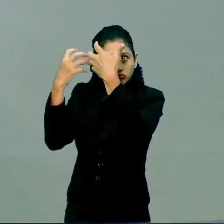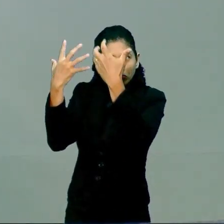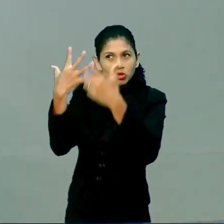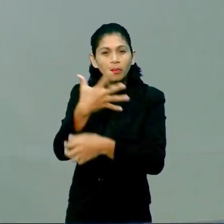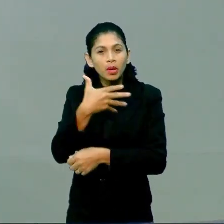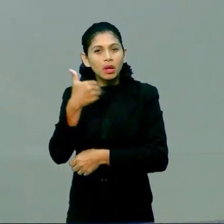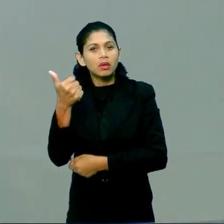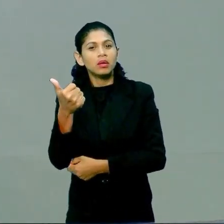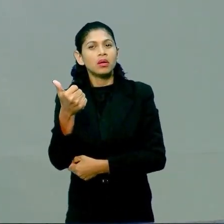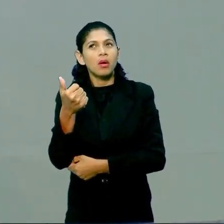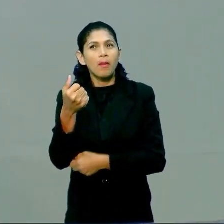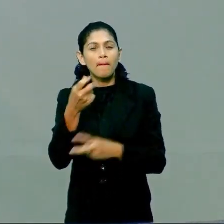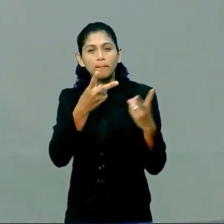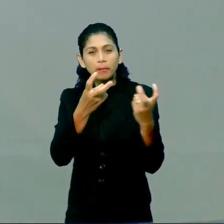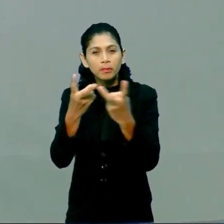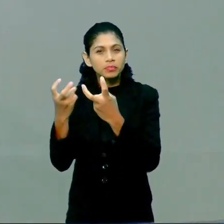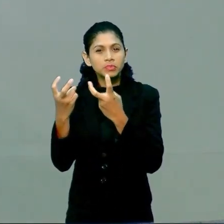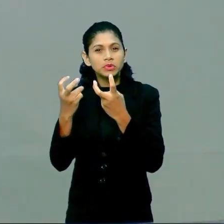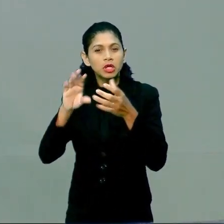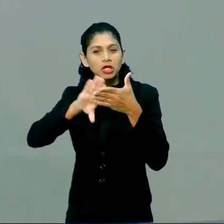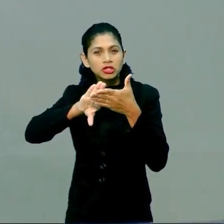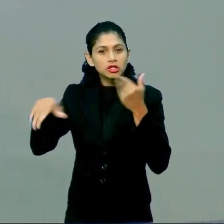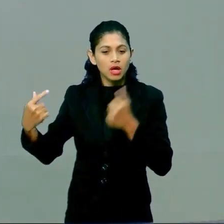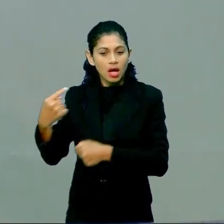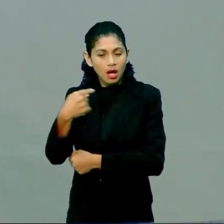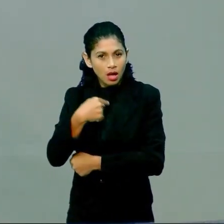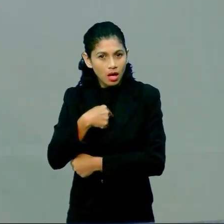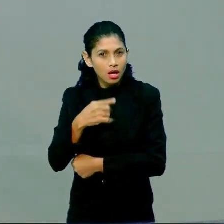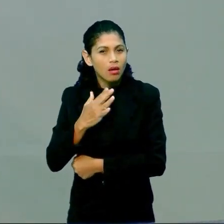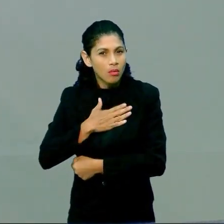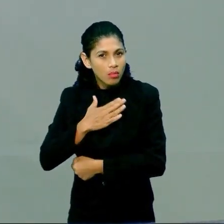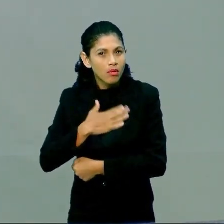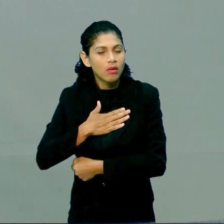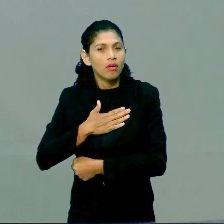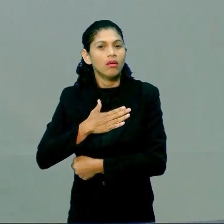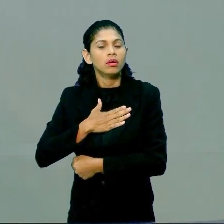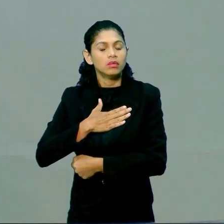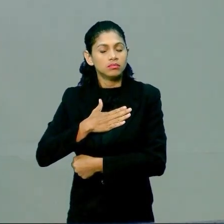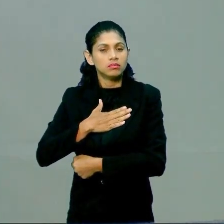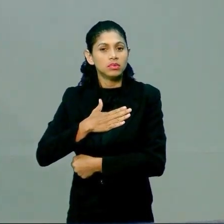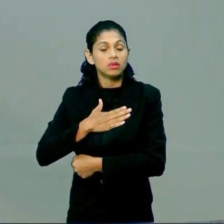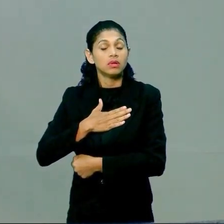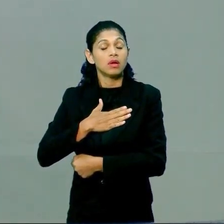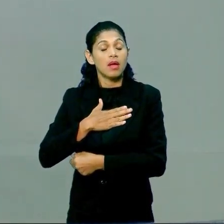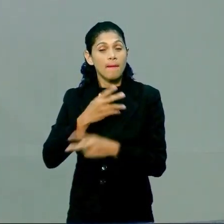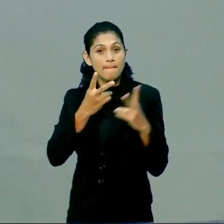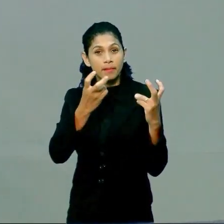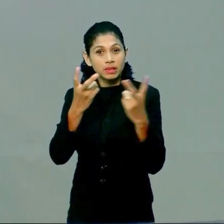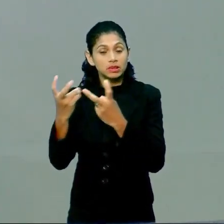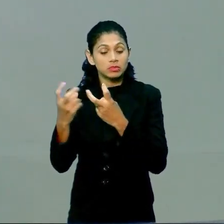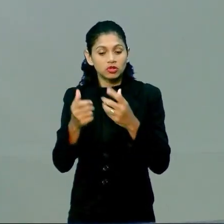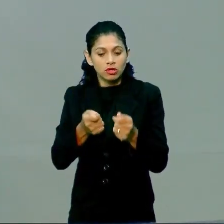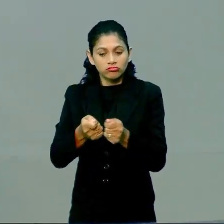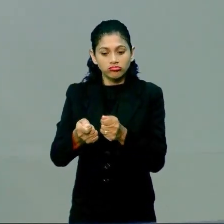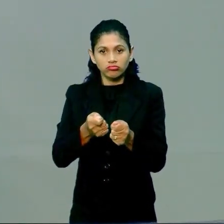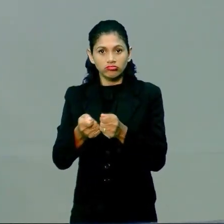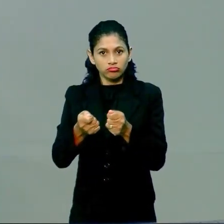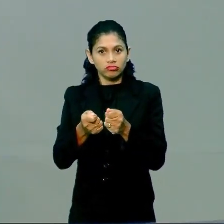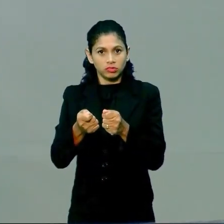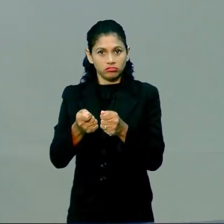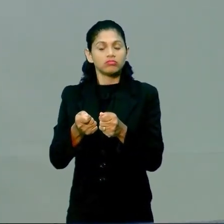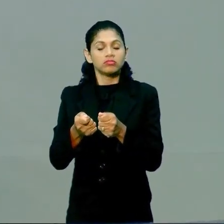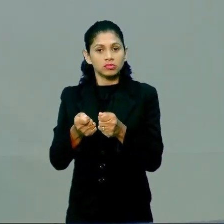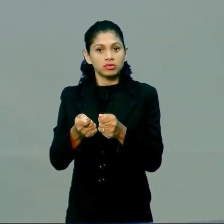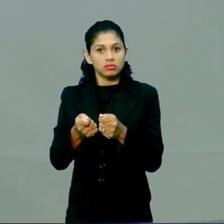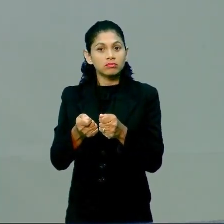era melhor eliminar mim mesmo ele não diz ele não fala assim eu estava dependente na rede E aí abandonei né não